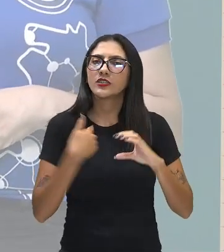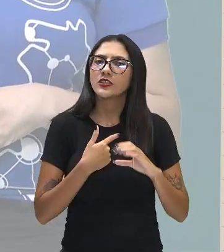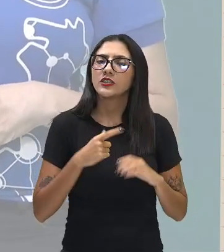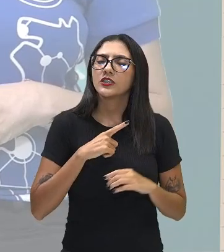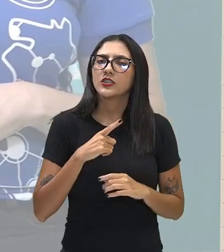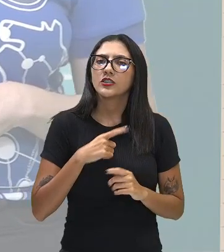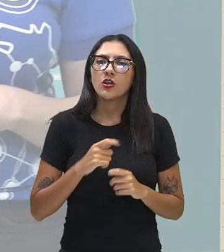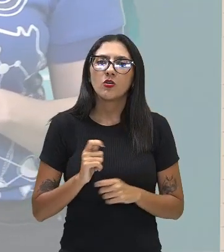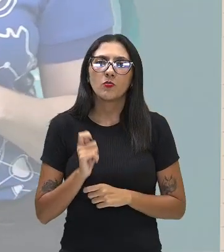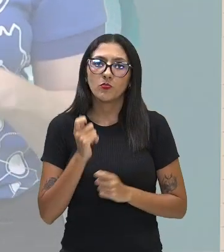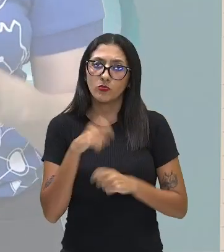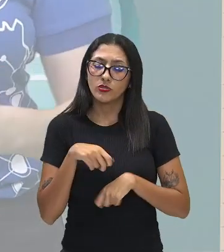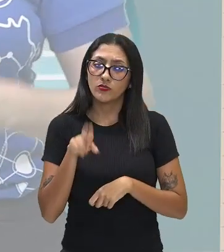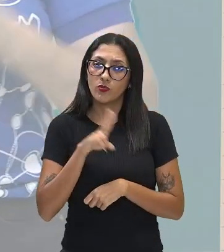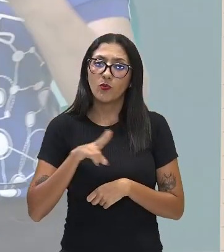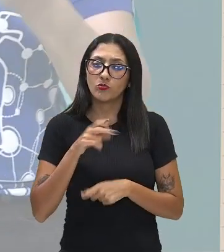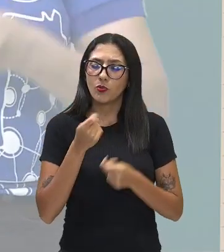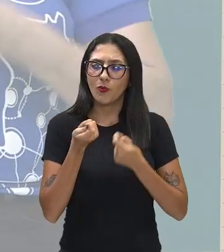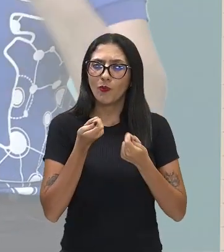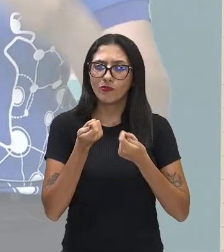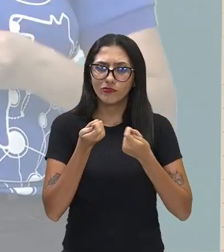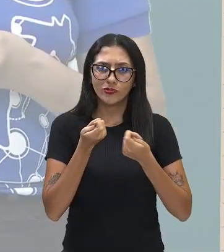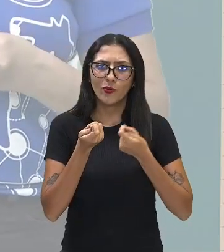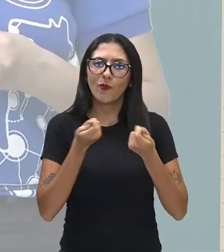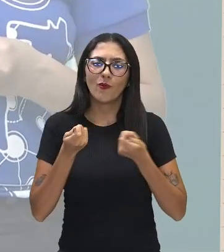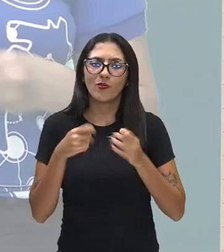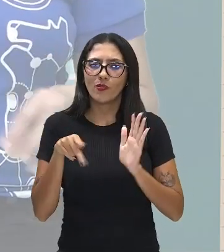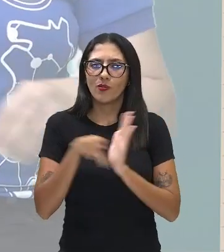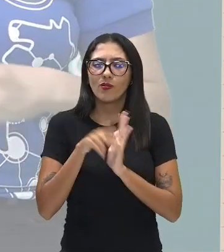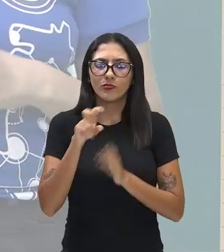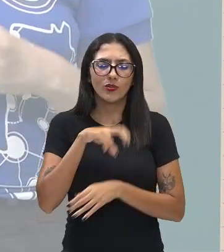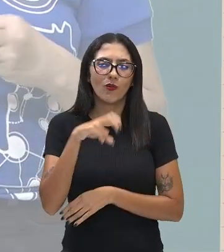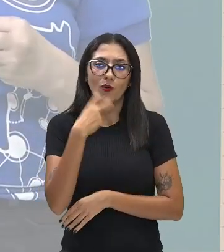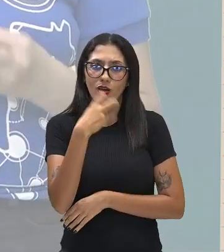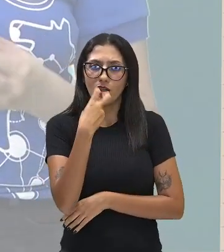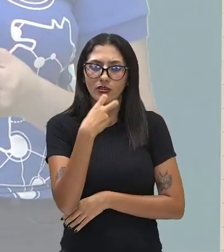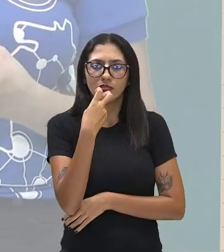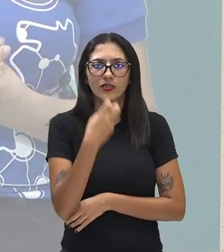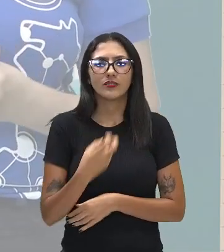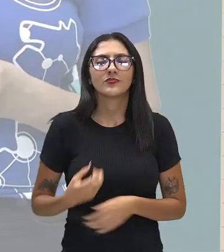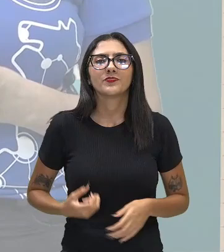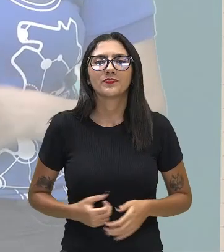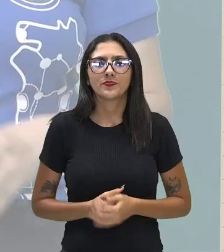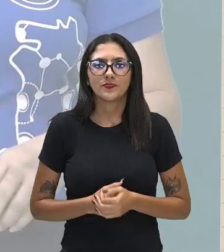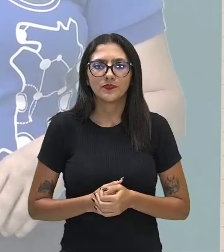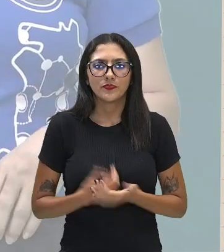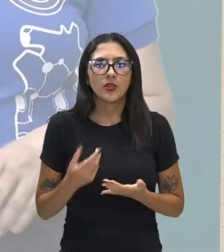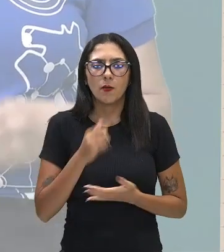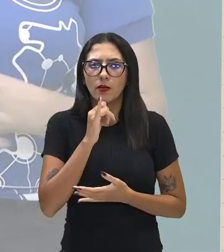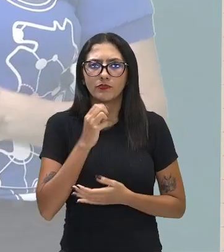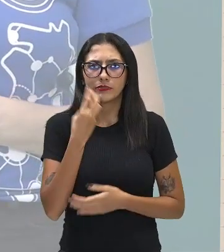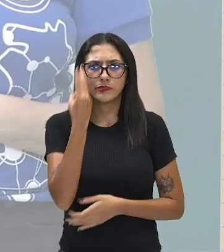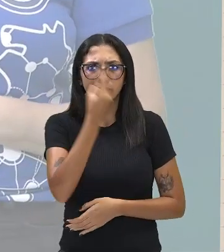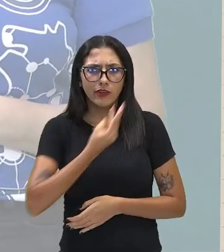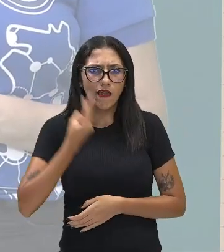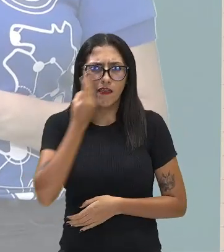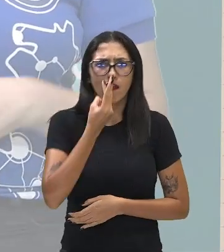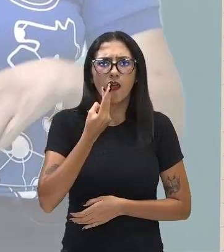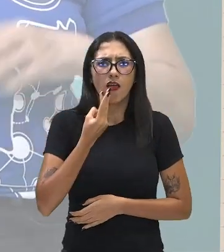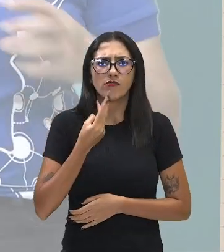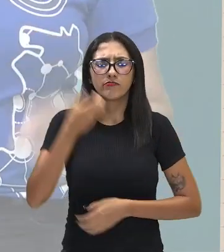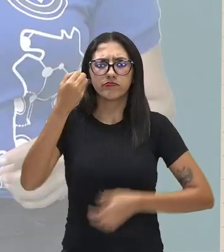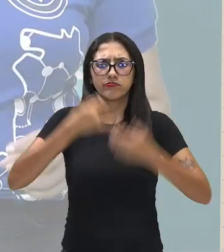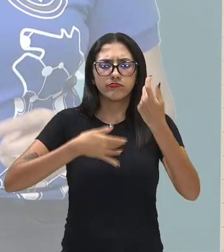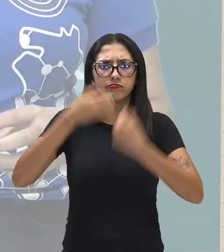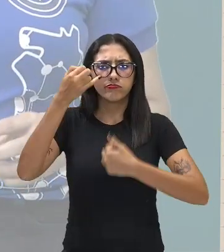com restrição, né? Na oralidade. A gente vai passar 3 horas ali falando, né,